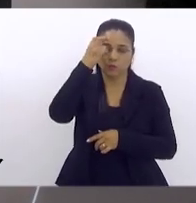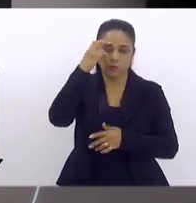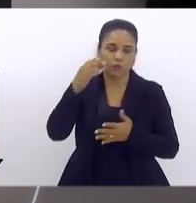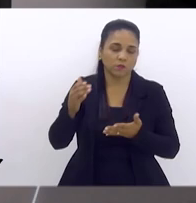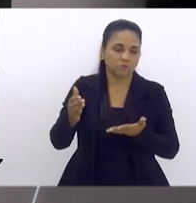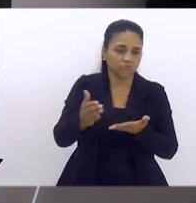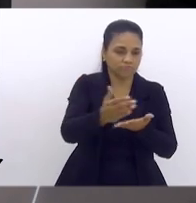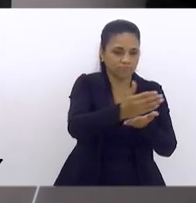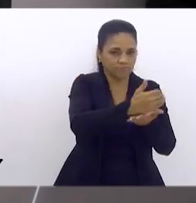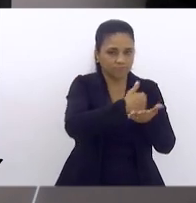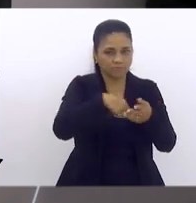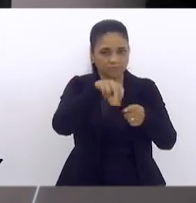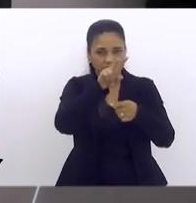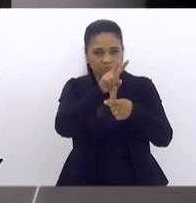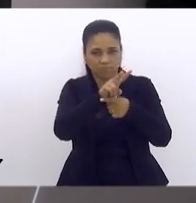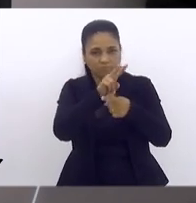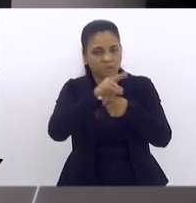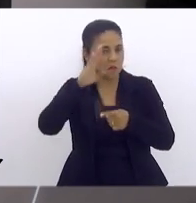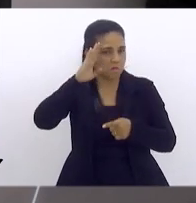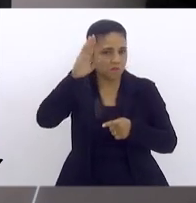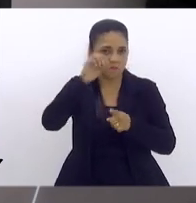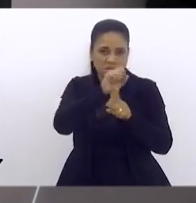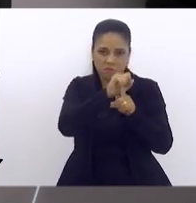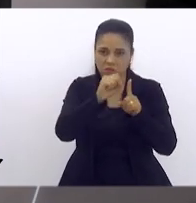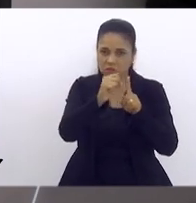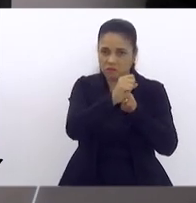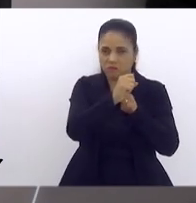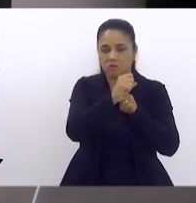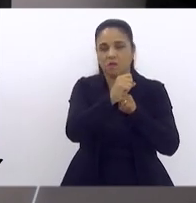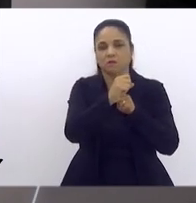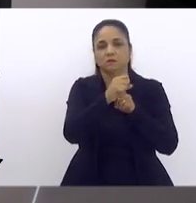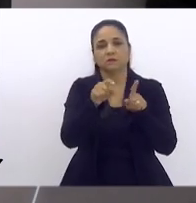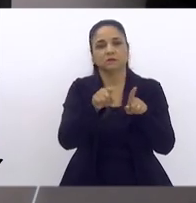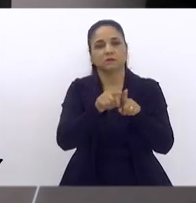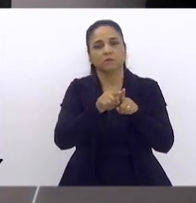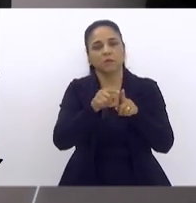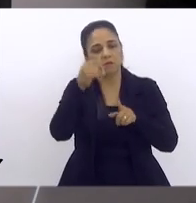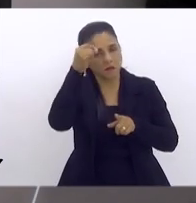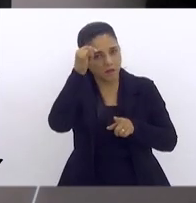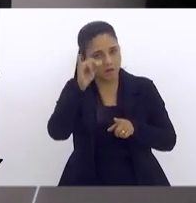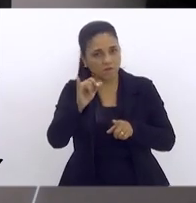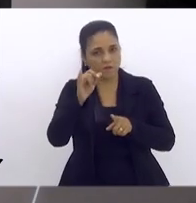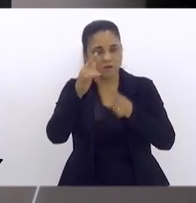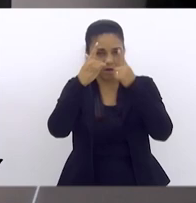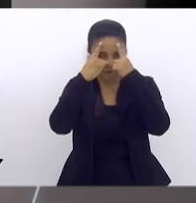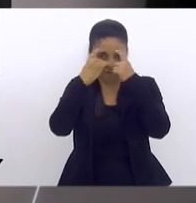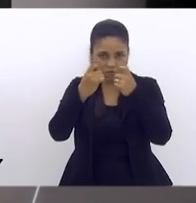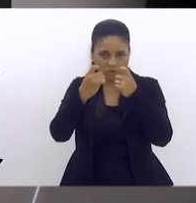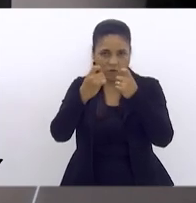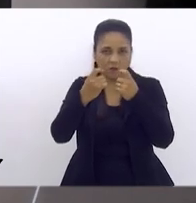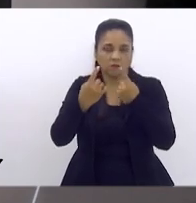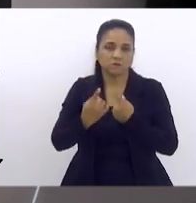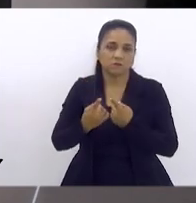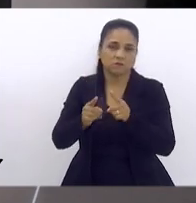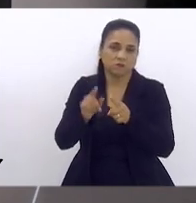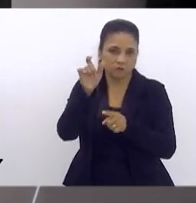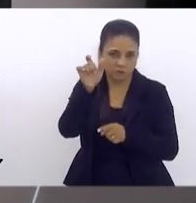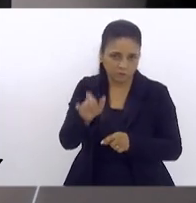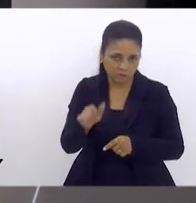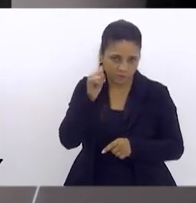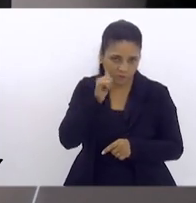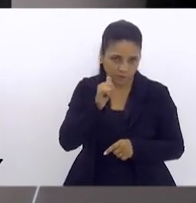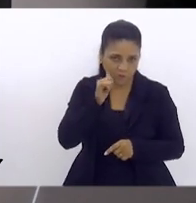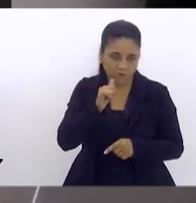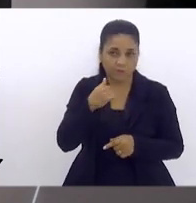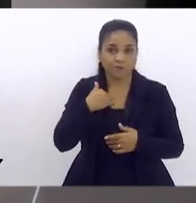essencial para nossa sociedade e também para questão de prevenção da violência contra as mulheres então